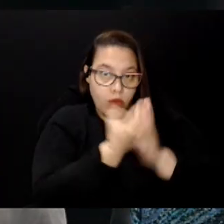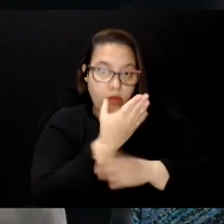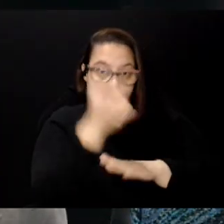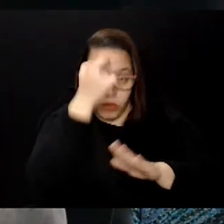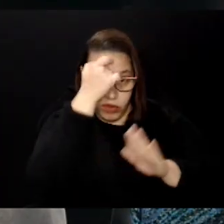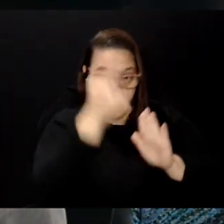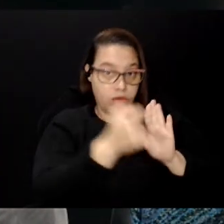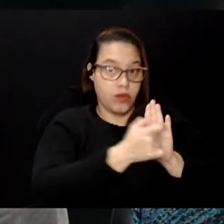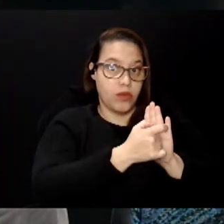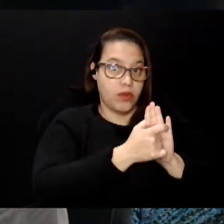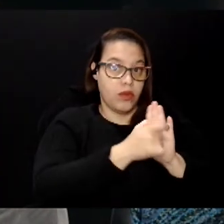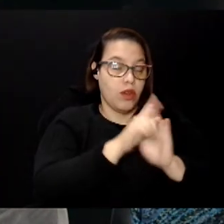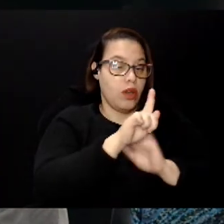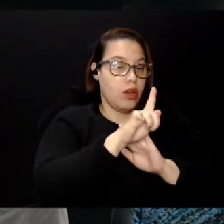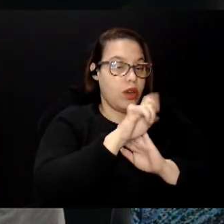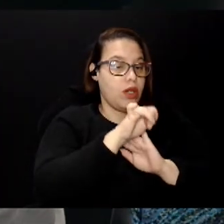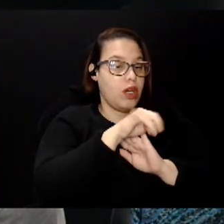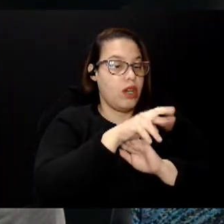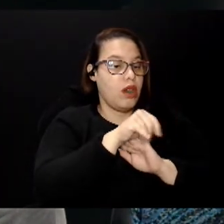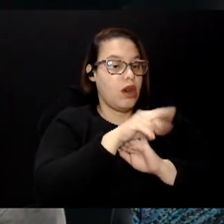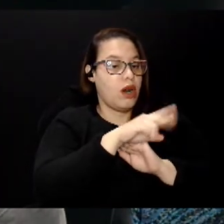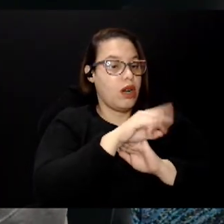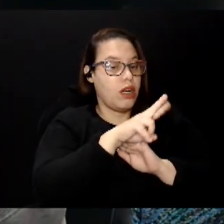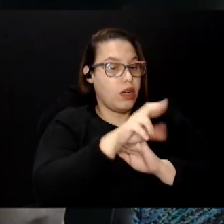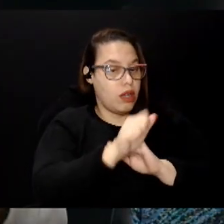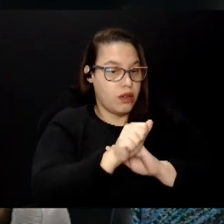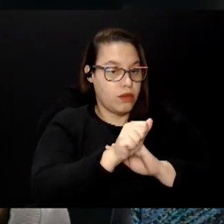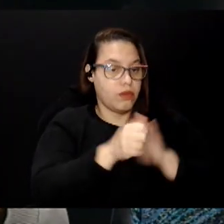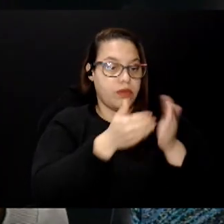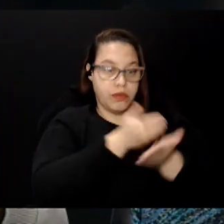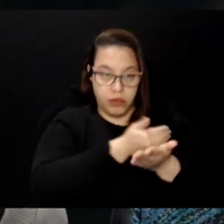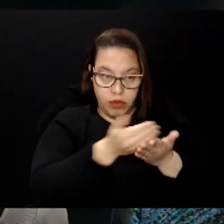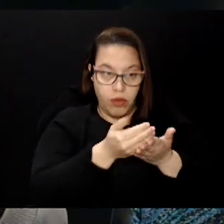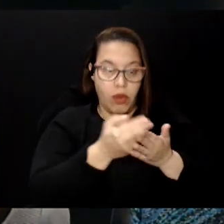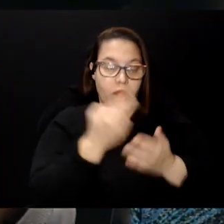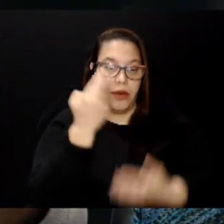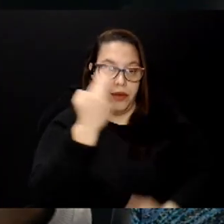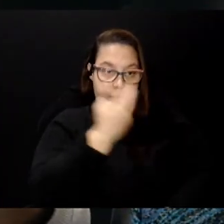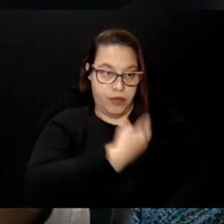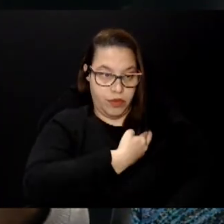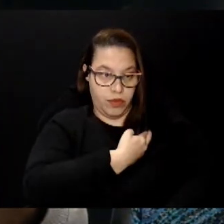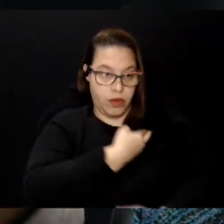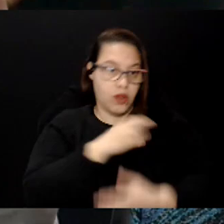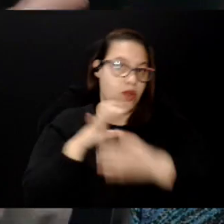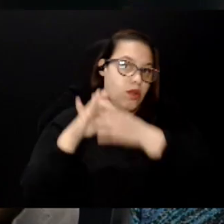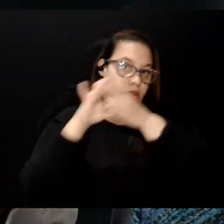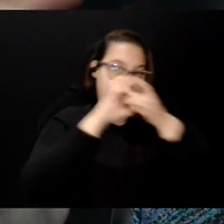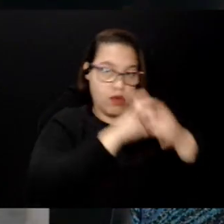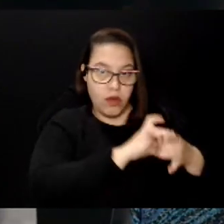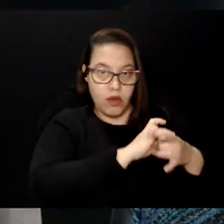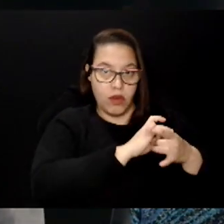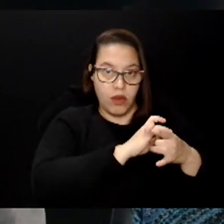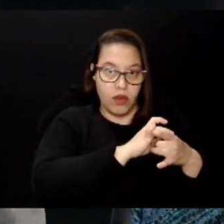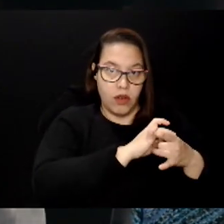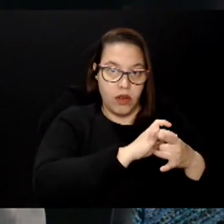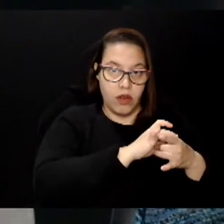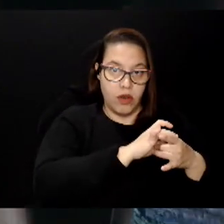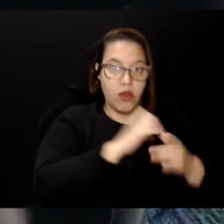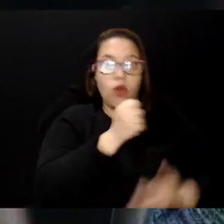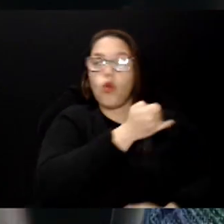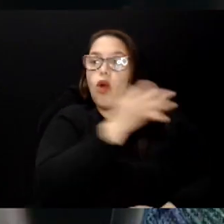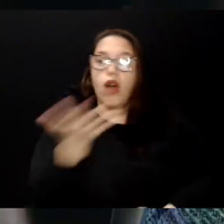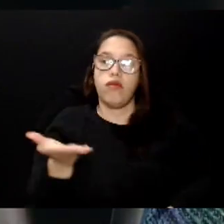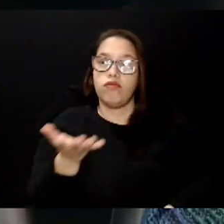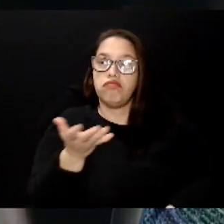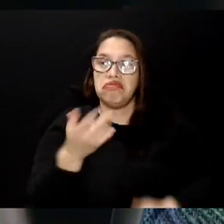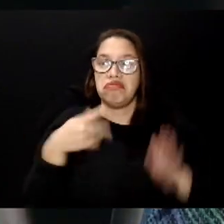generativa. Ele começa a te responder com base no teu contexto. E aí tem um viés. Qual é o viés? O seu próprio. Claro.